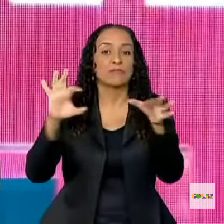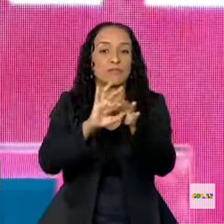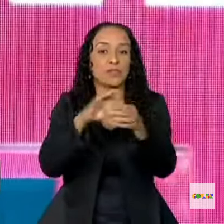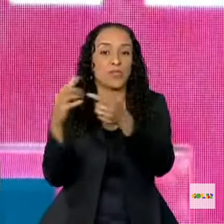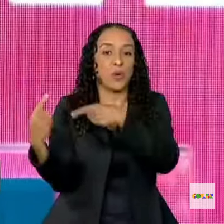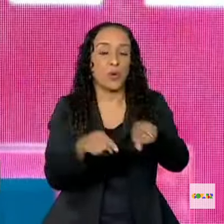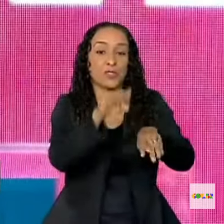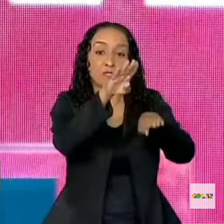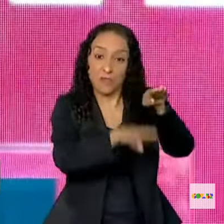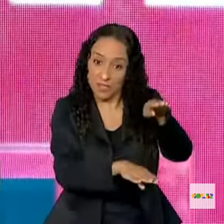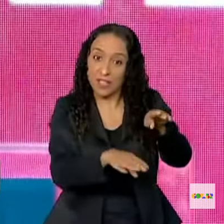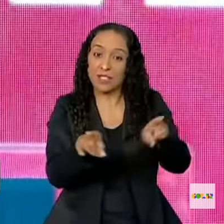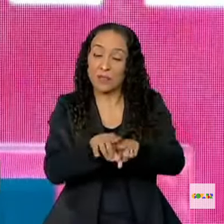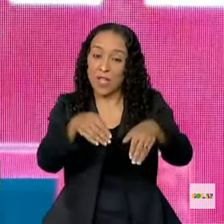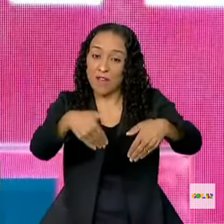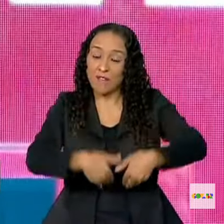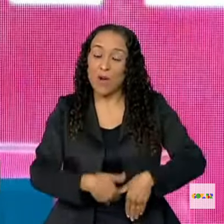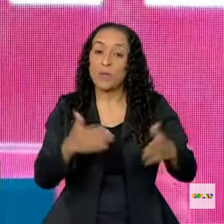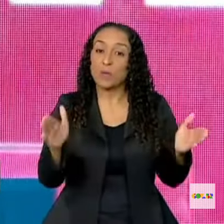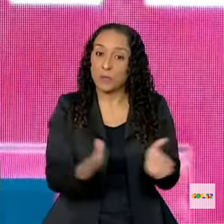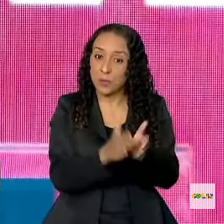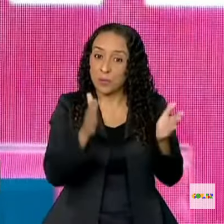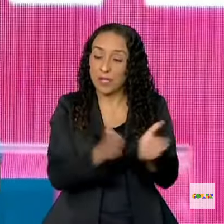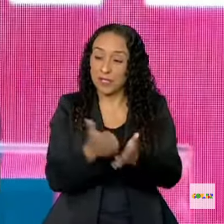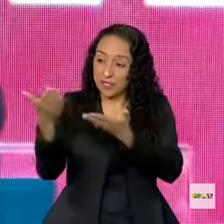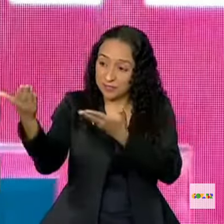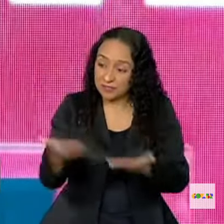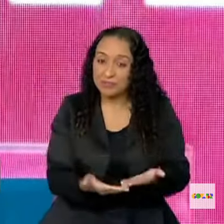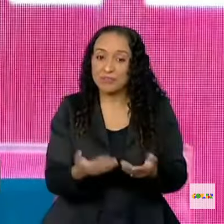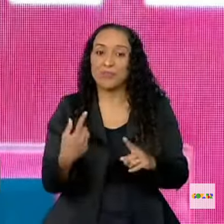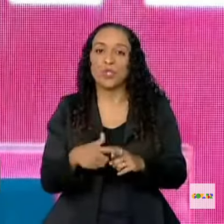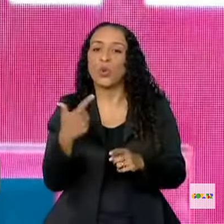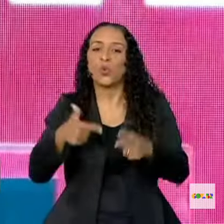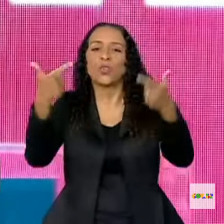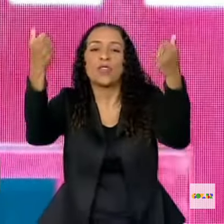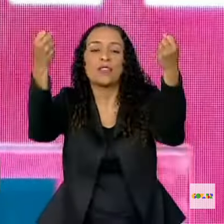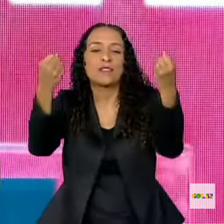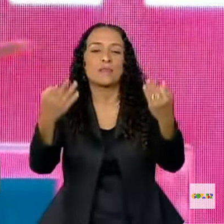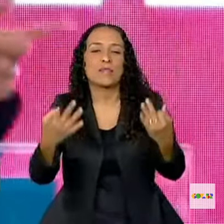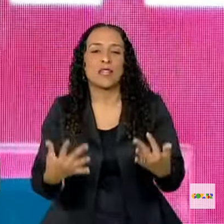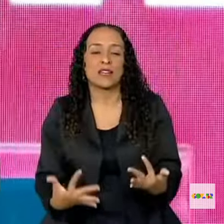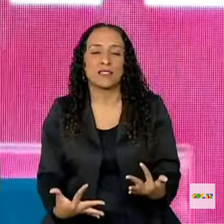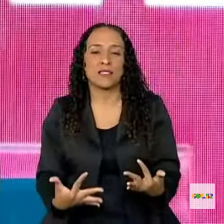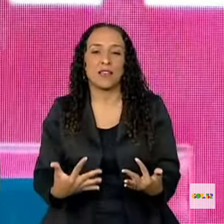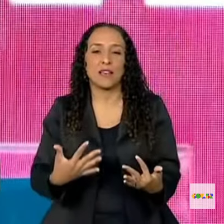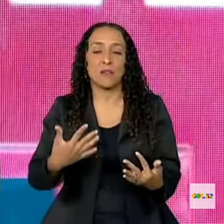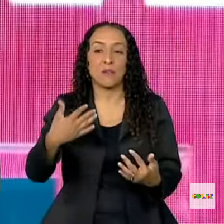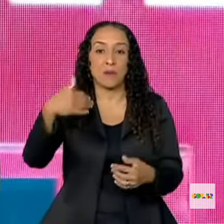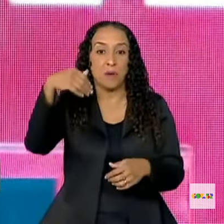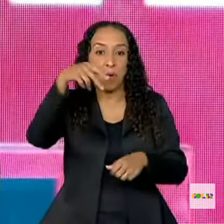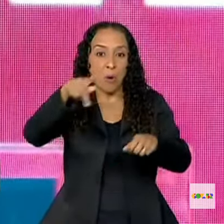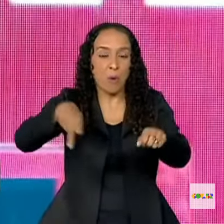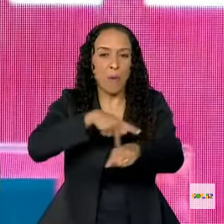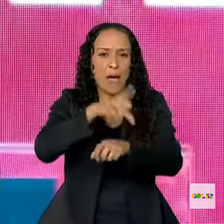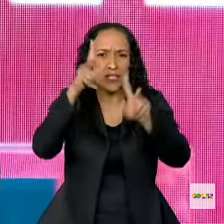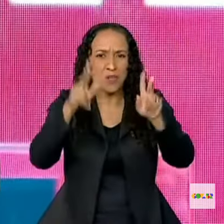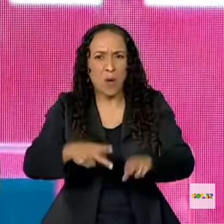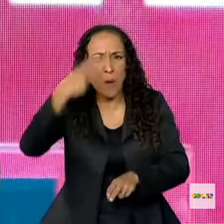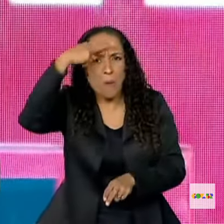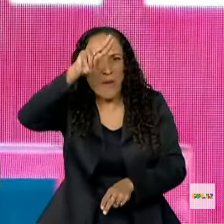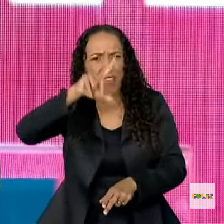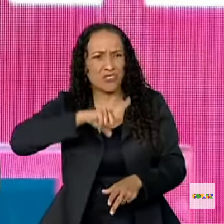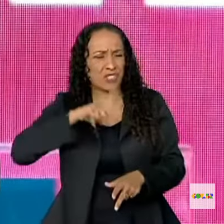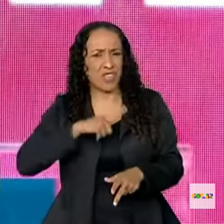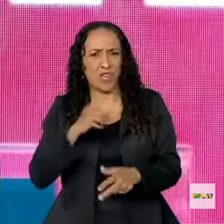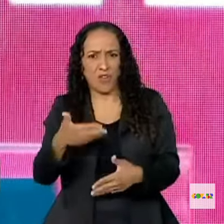desigualdade a fome e a pobreza porque não tem explicação num país como o México ter fome não tem